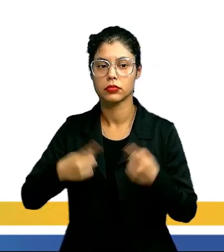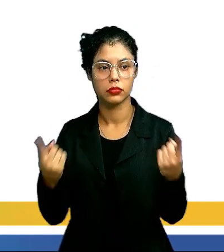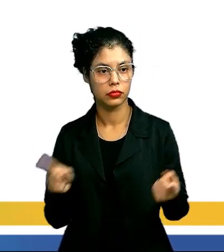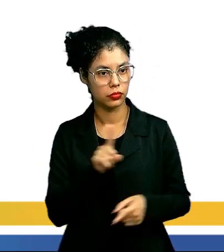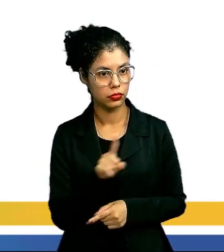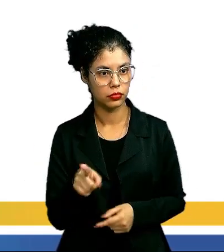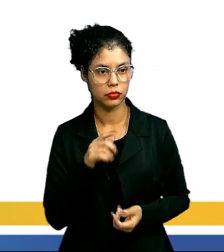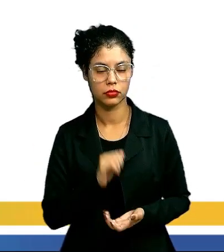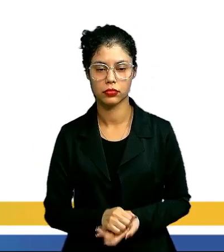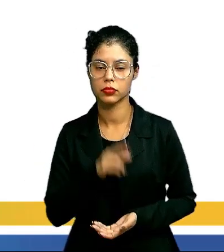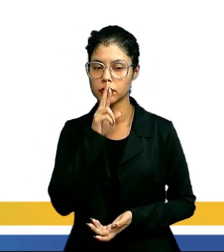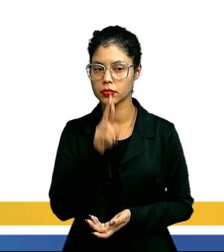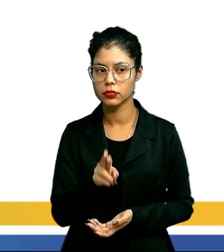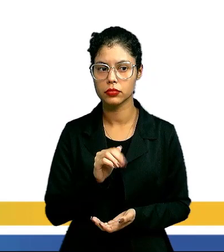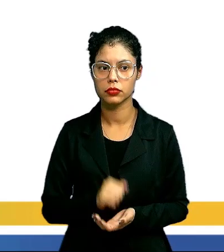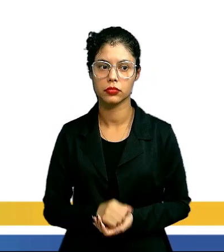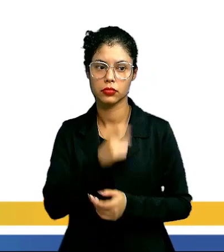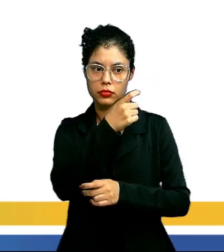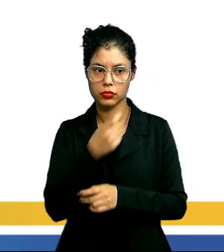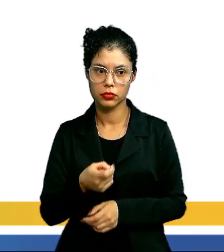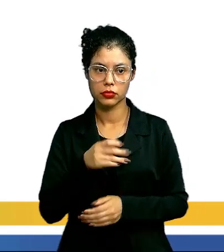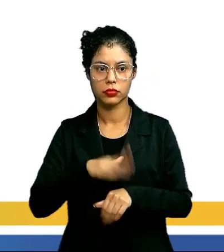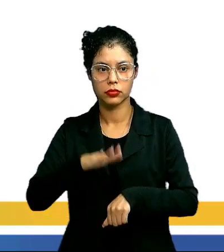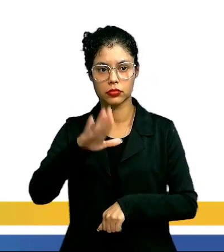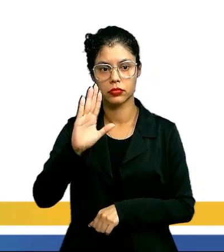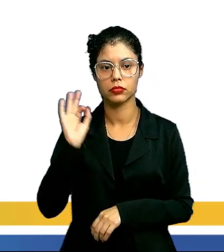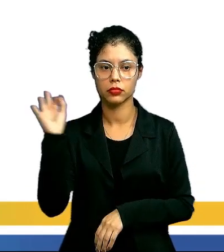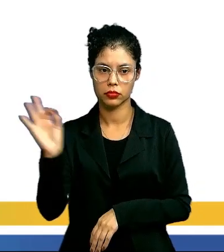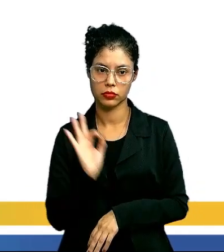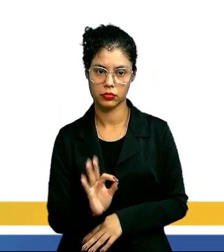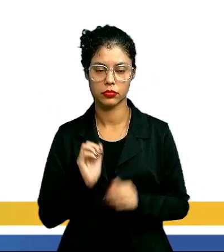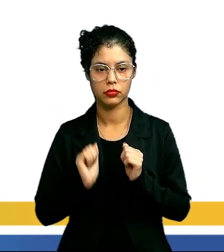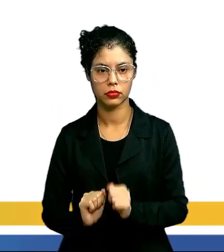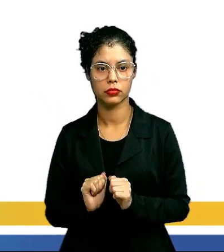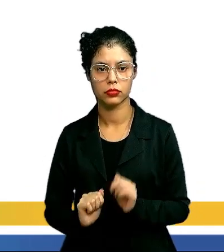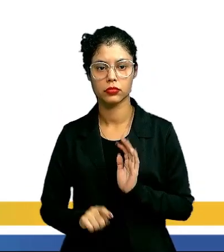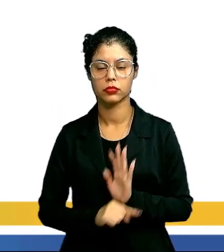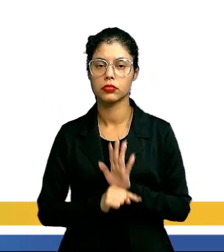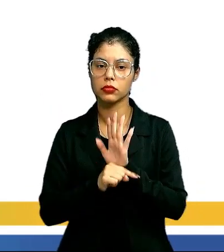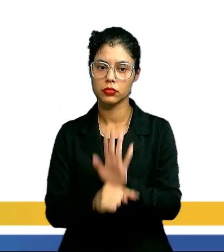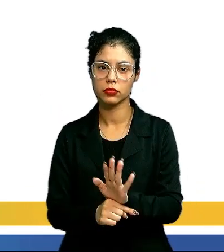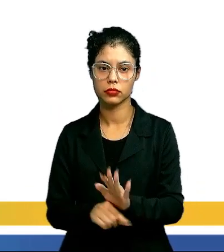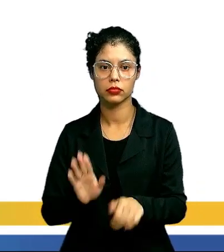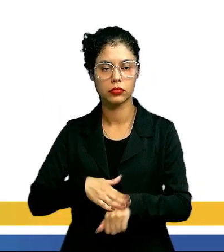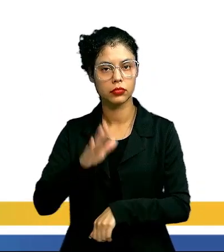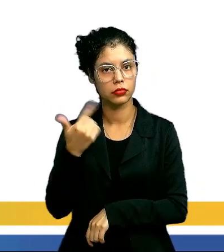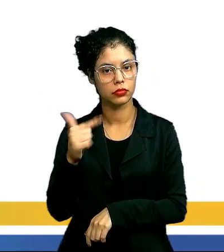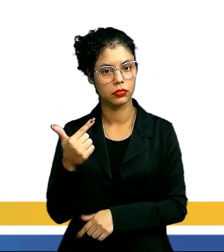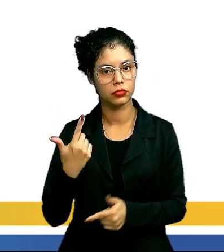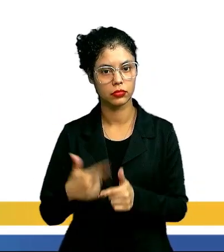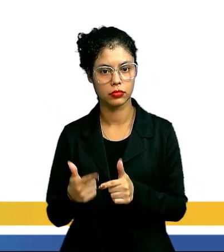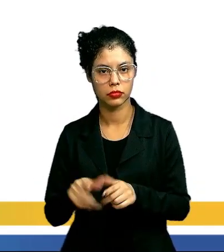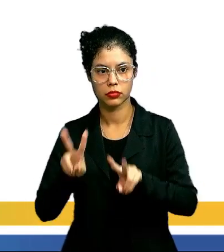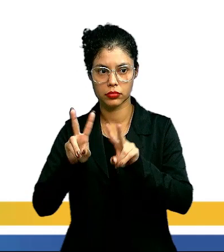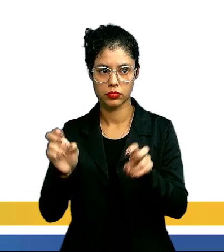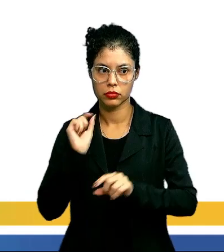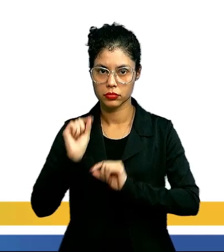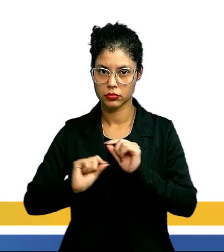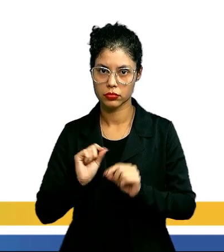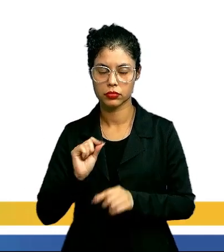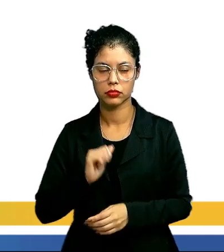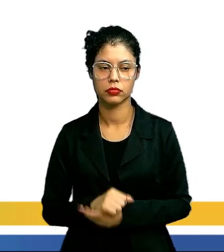mas não vamos lá sendo cheio de desconto máximo percentual que ela que poderá ser oferecido sem prejuízo nós temos